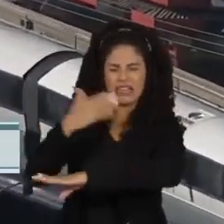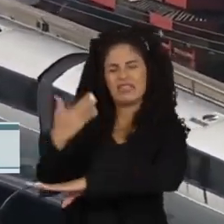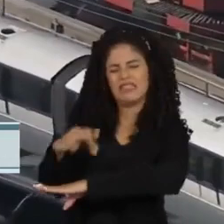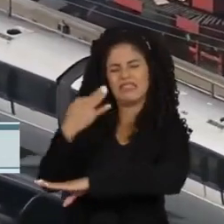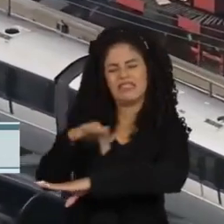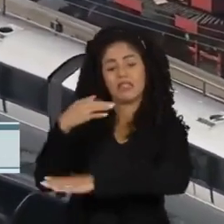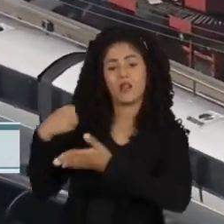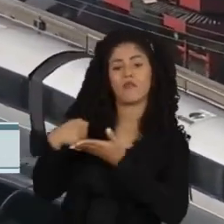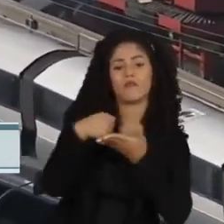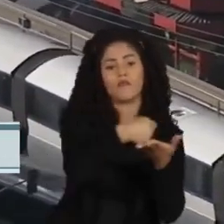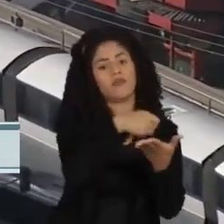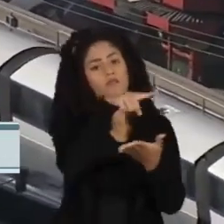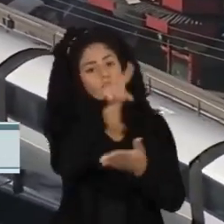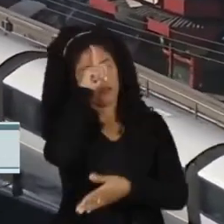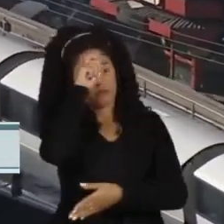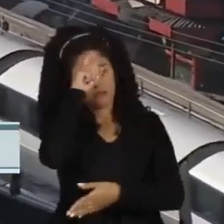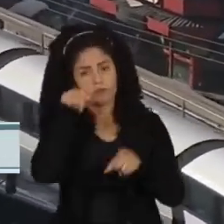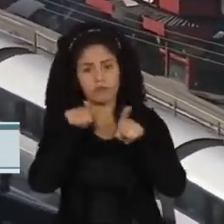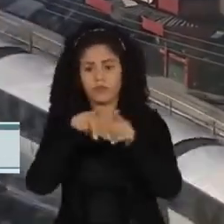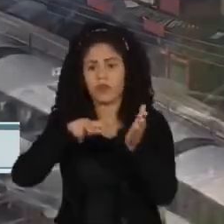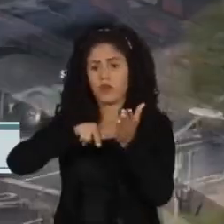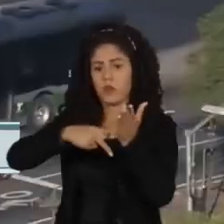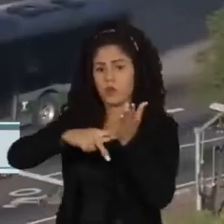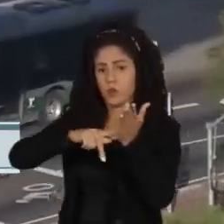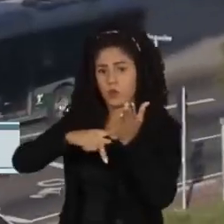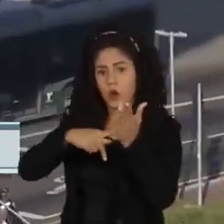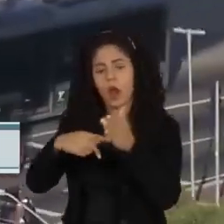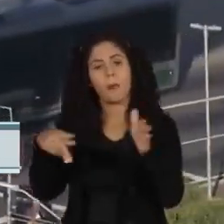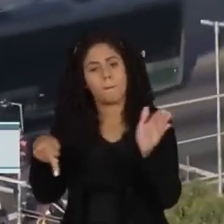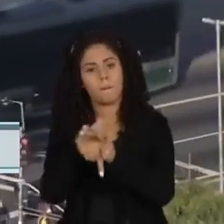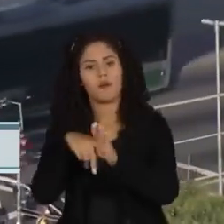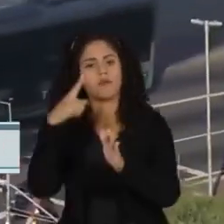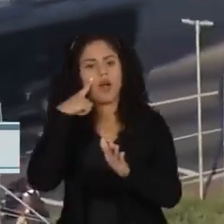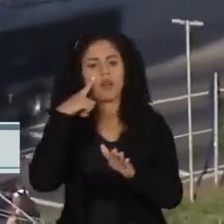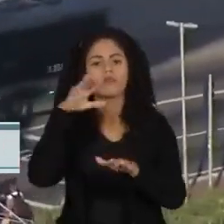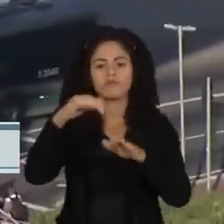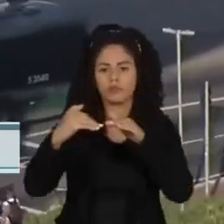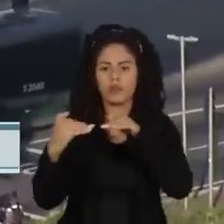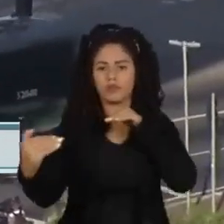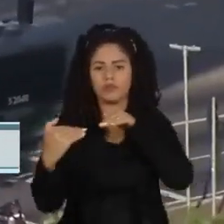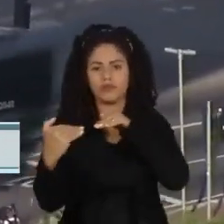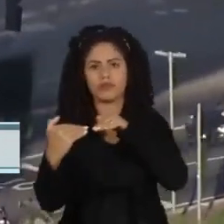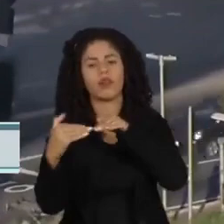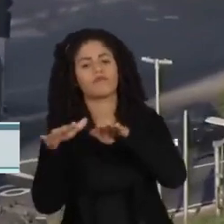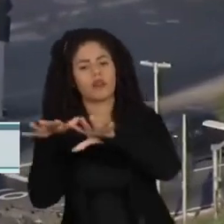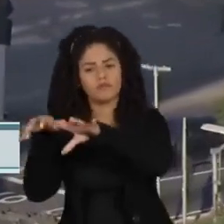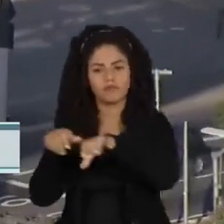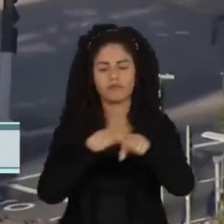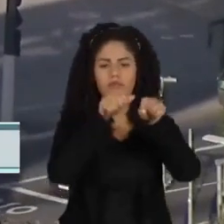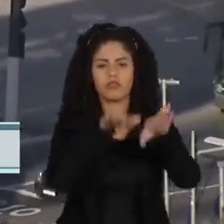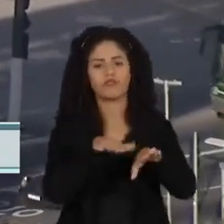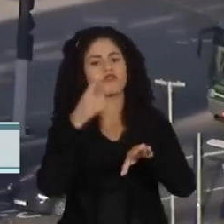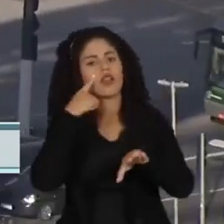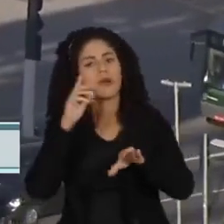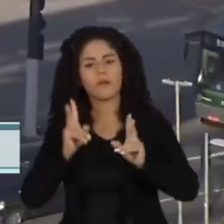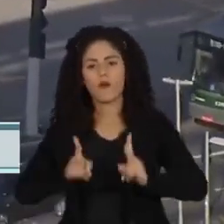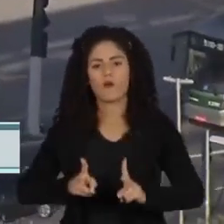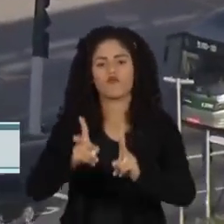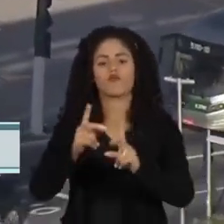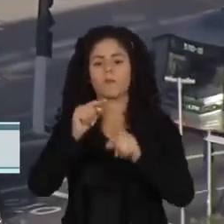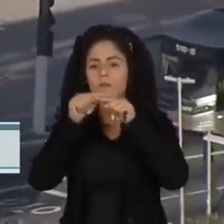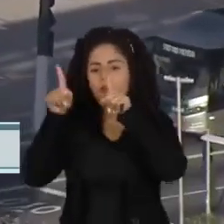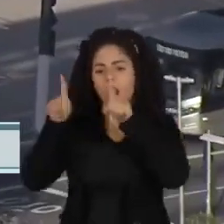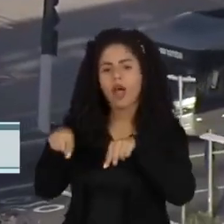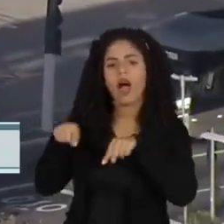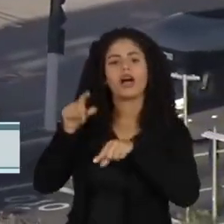levado ao ambulatório o sindicato da categoria determinou o recolhimento das demais composições da linha porque o funcionário não